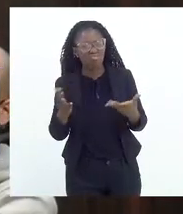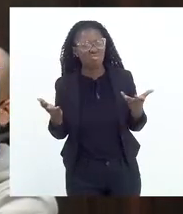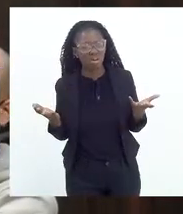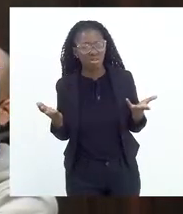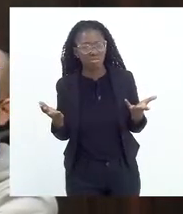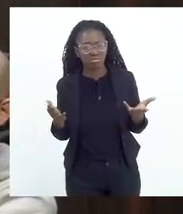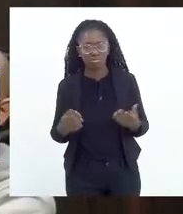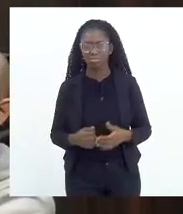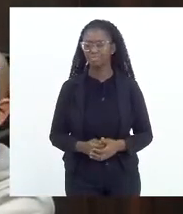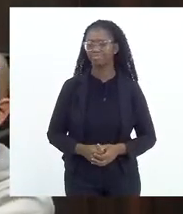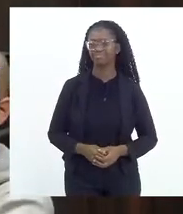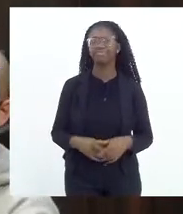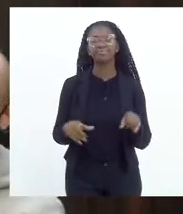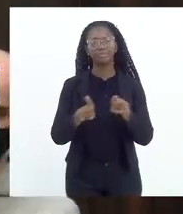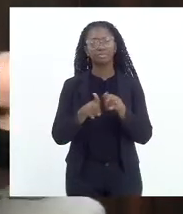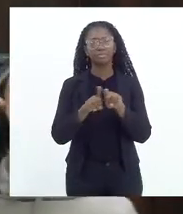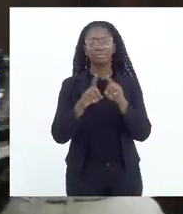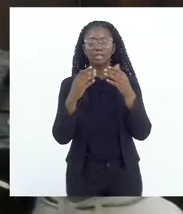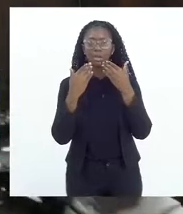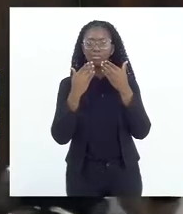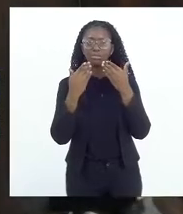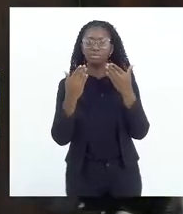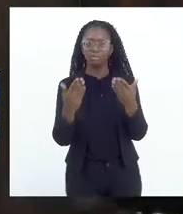Nós também apresentamos